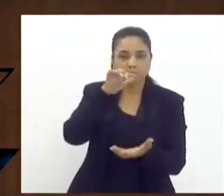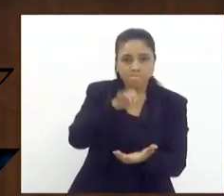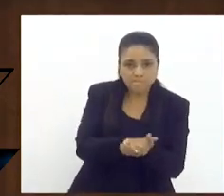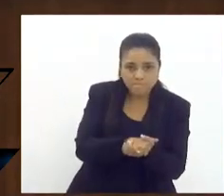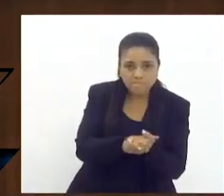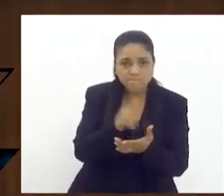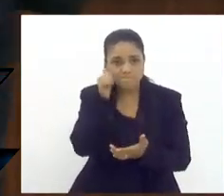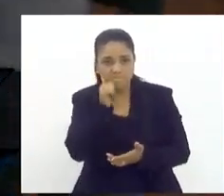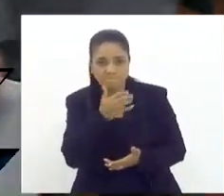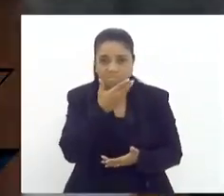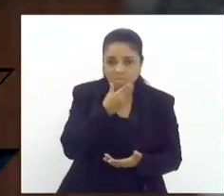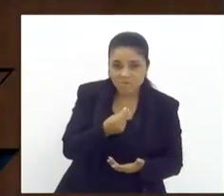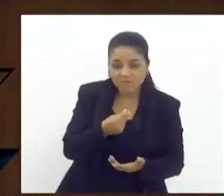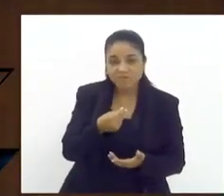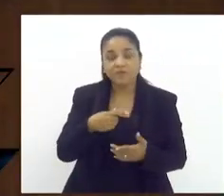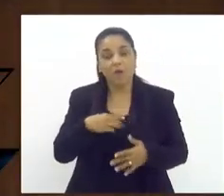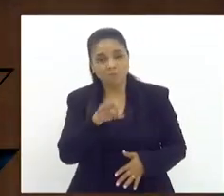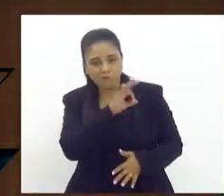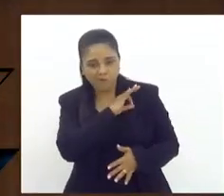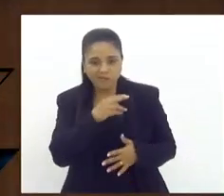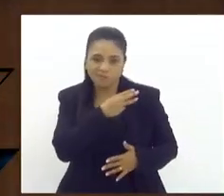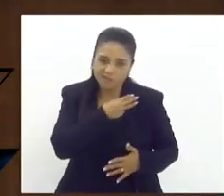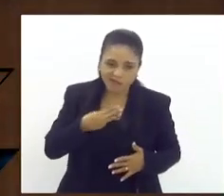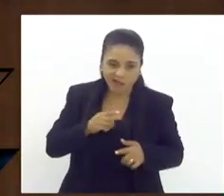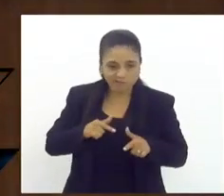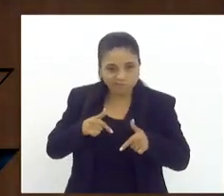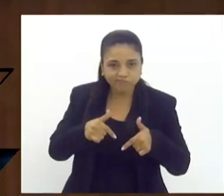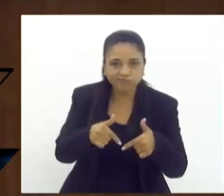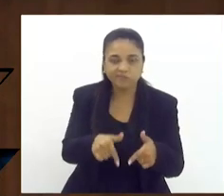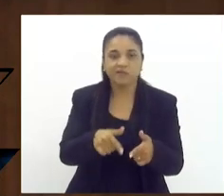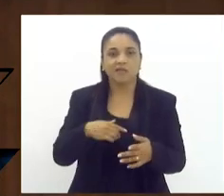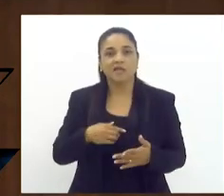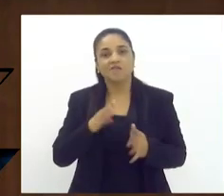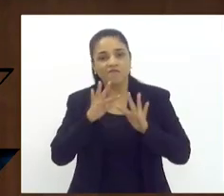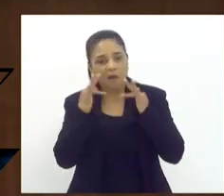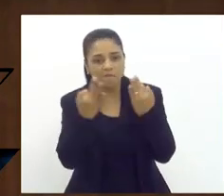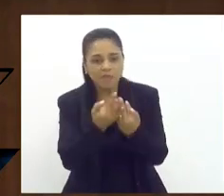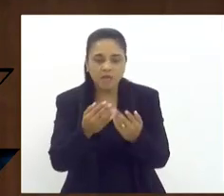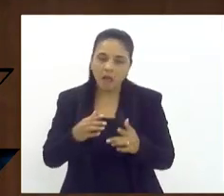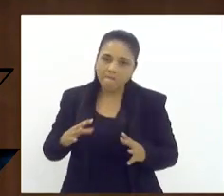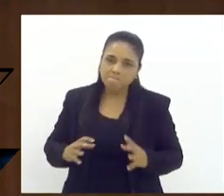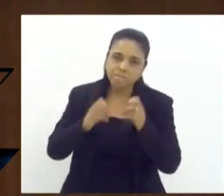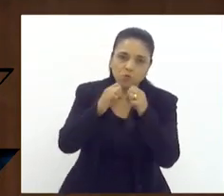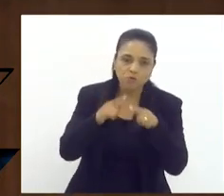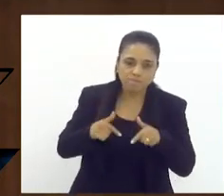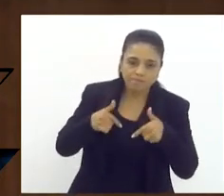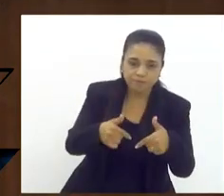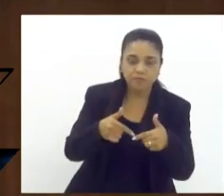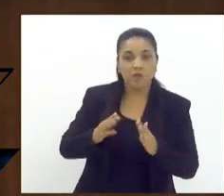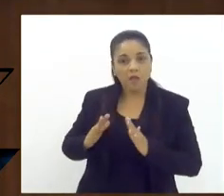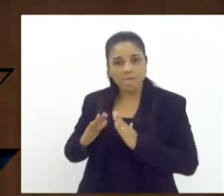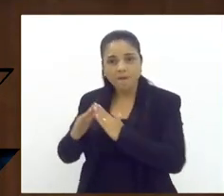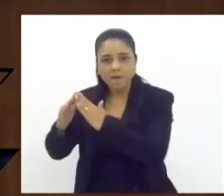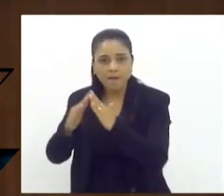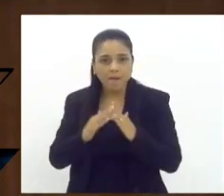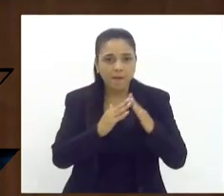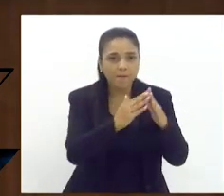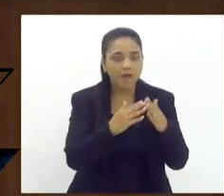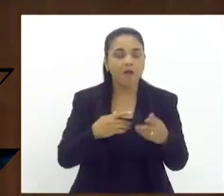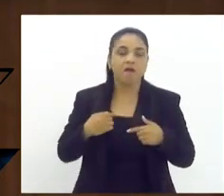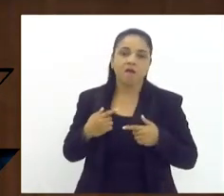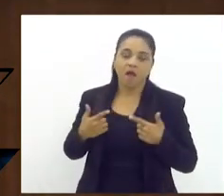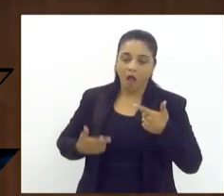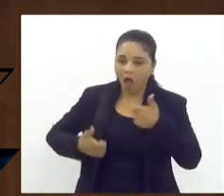quando tem uma discussão de família é a polícia militar que vai quando tem uma operação na comunidade é a polícia militar que